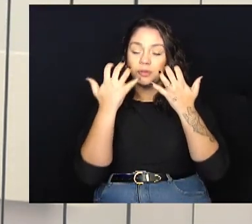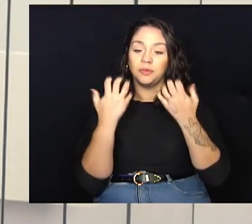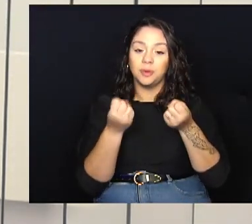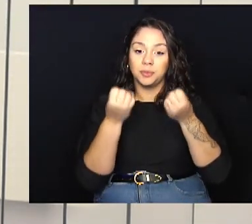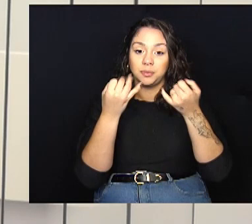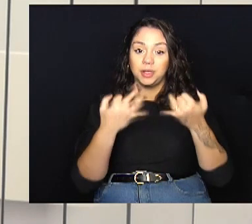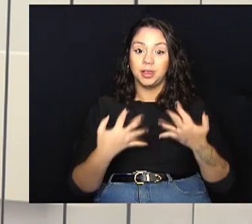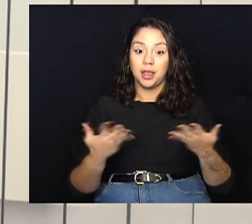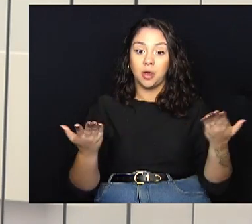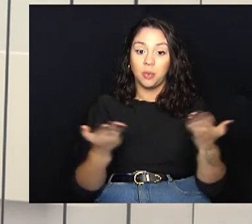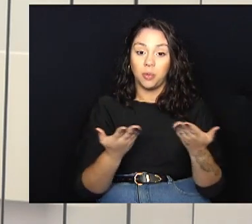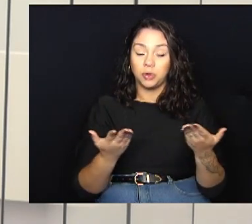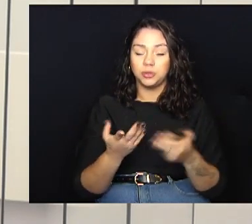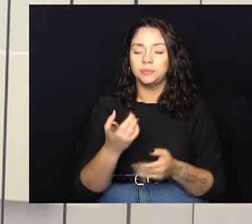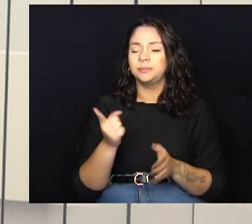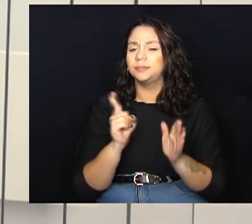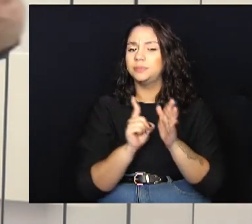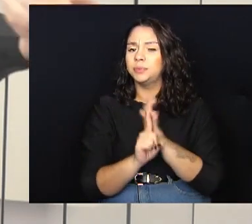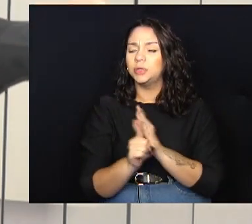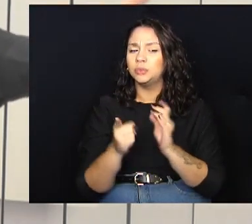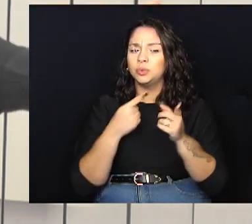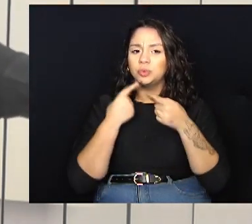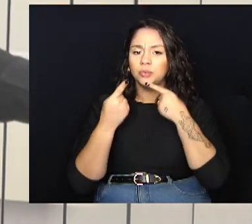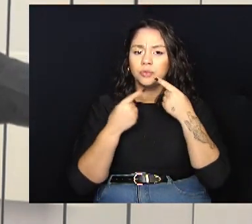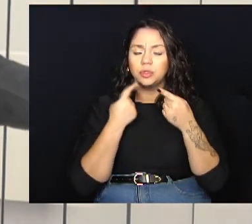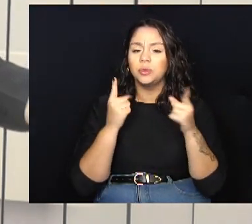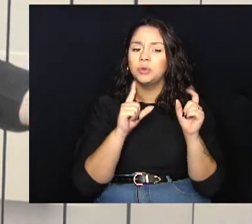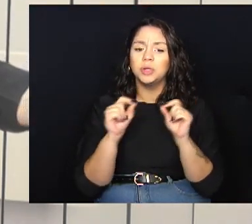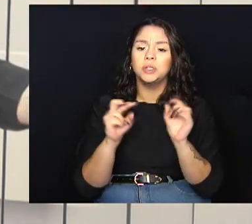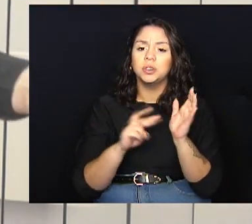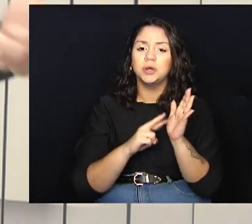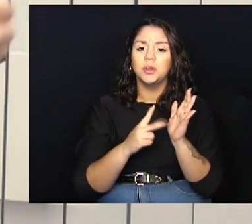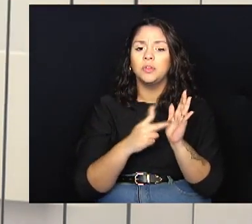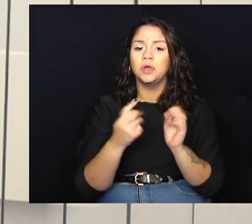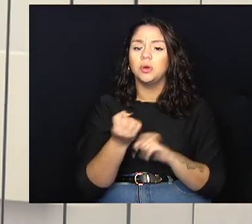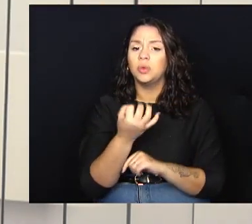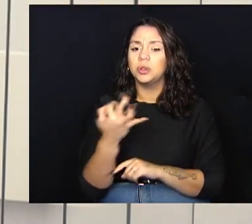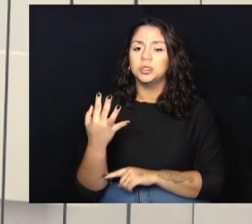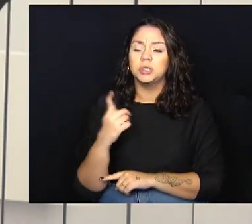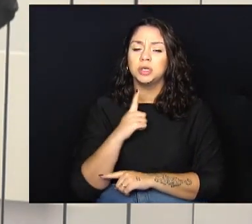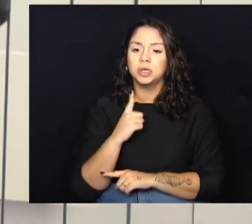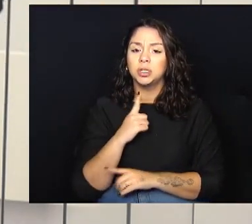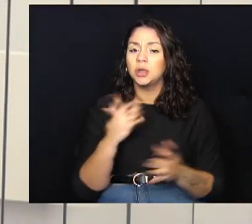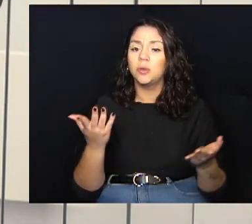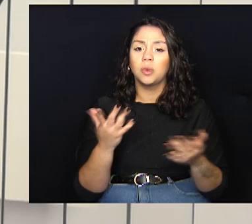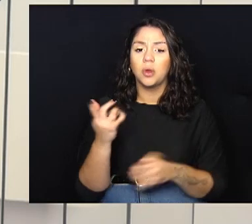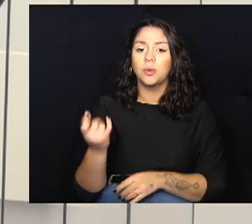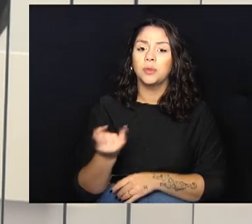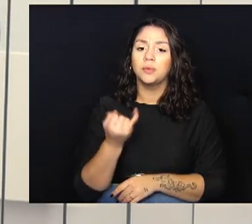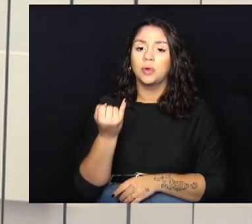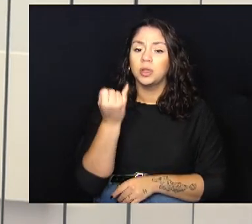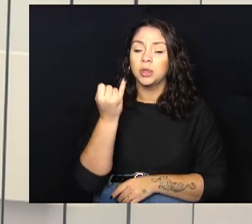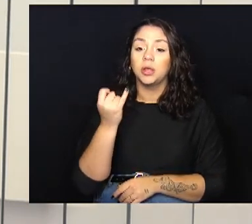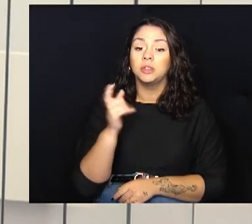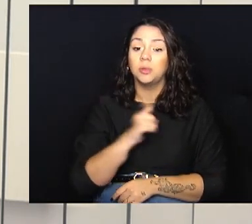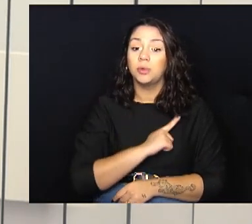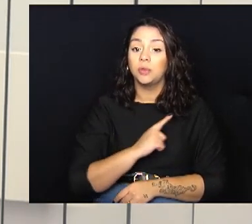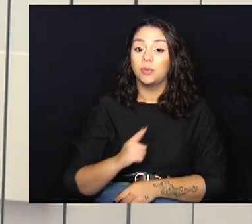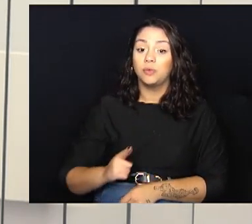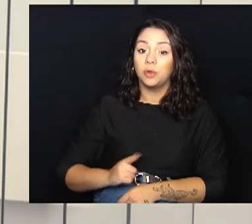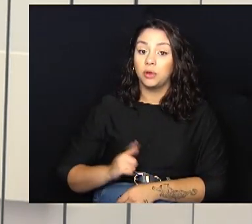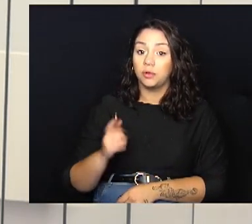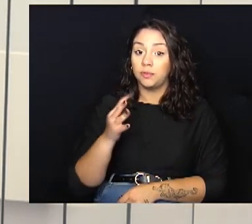aqui agora fica uma pergunta o que quer dizer esses números que eu falei a pouco qualquer importância para o governo federal